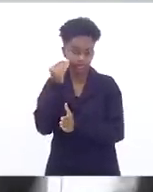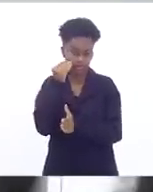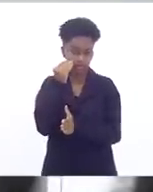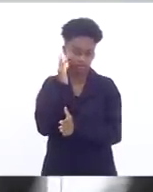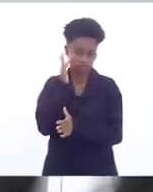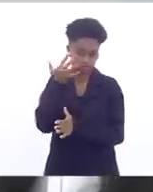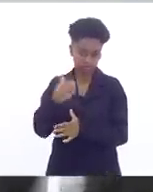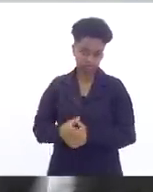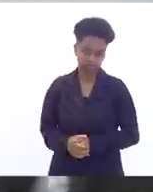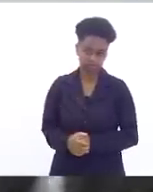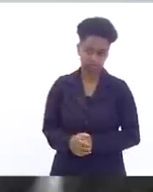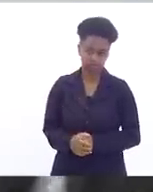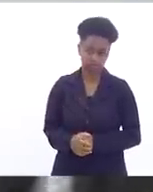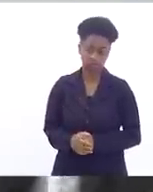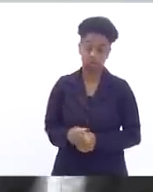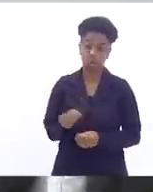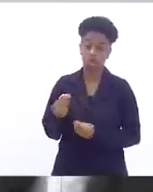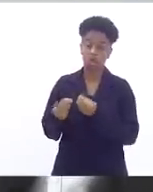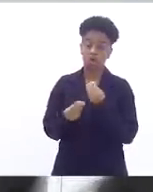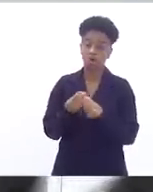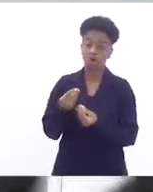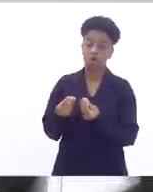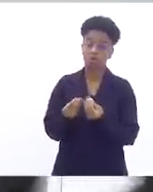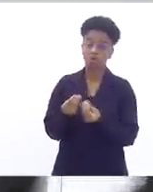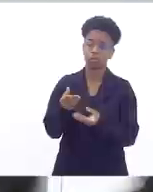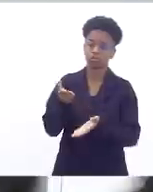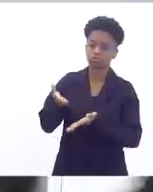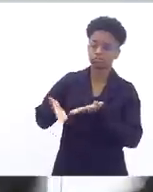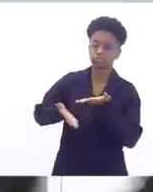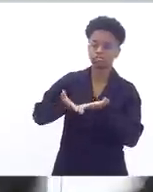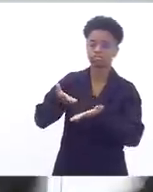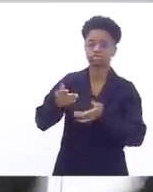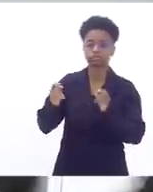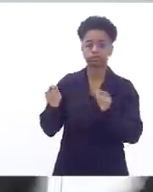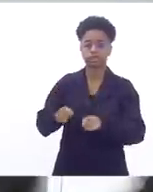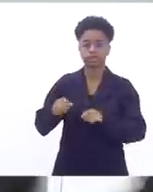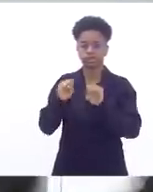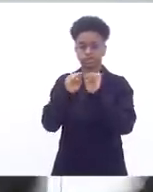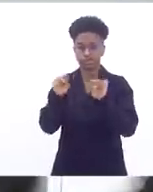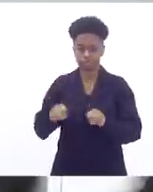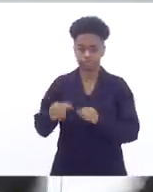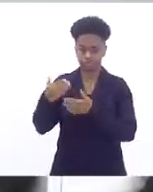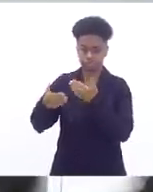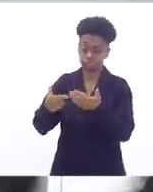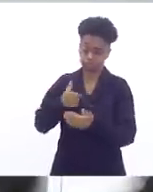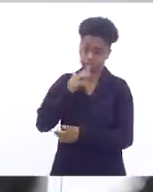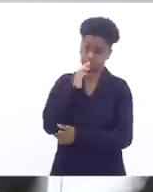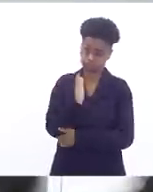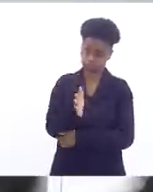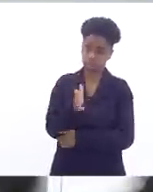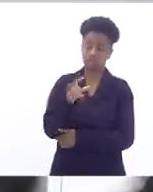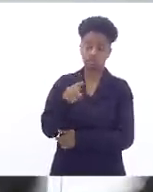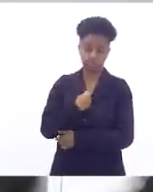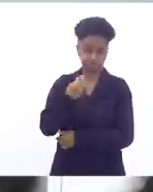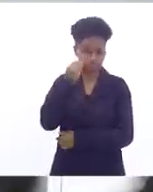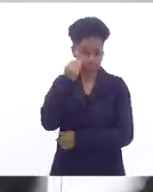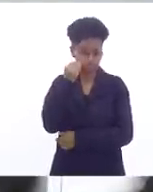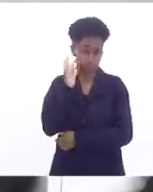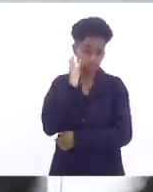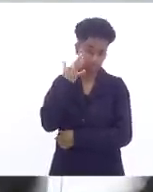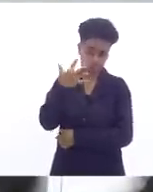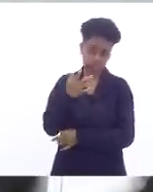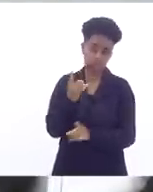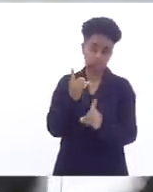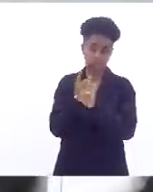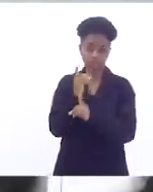como andam as tratativas para que o sistema avance bom Acabei de responder estamos andando estamos verificando soluções